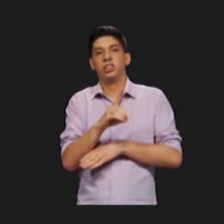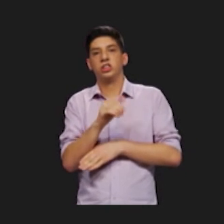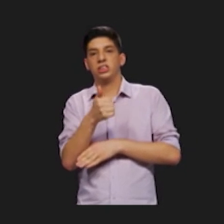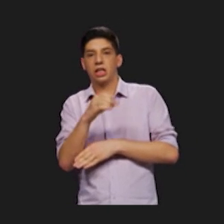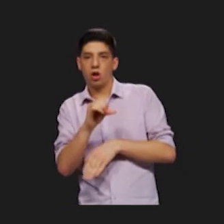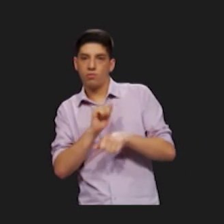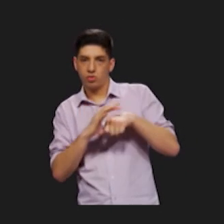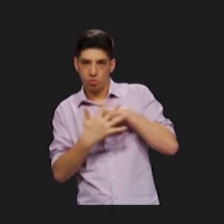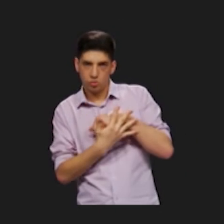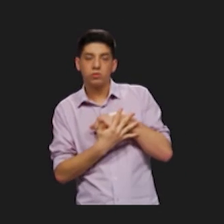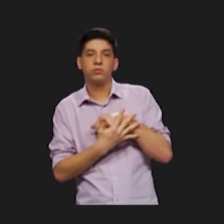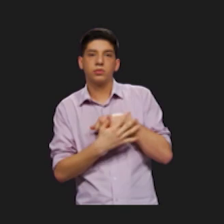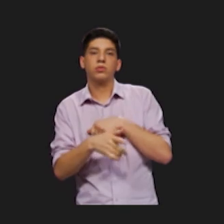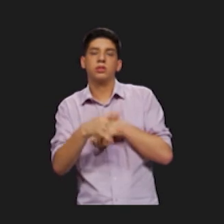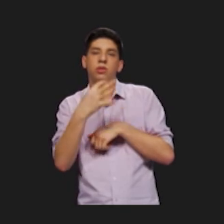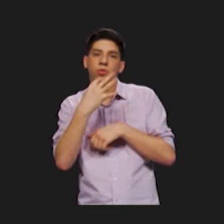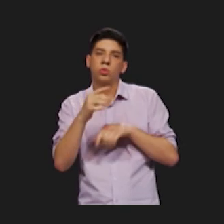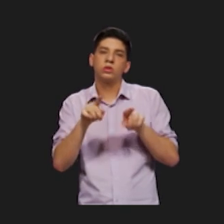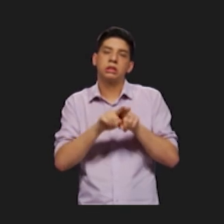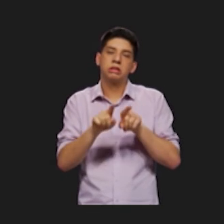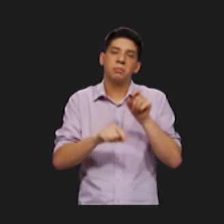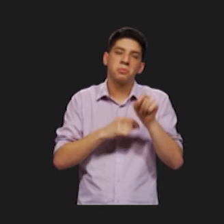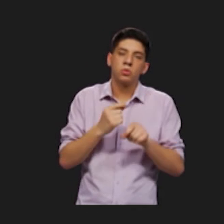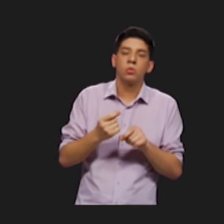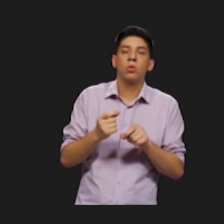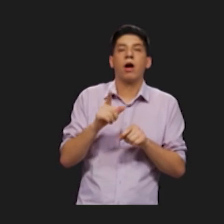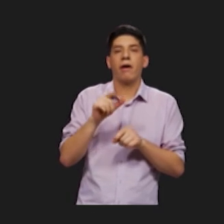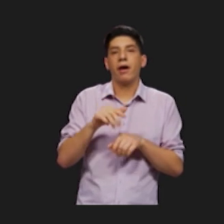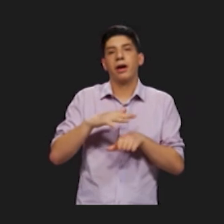vai conhecer sobre essas doenças